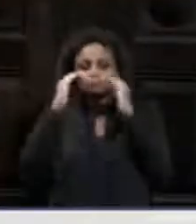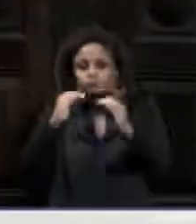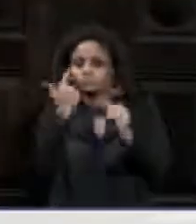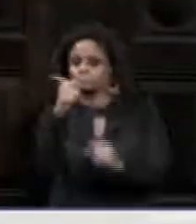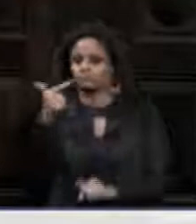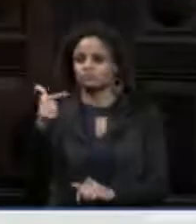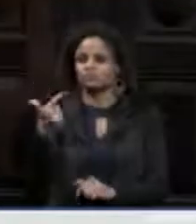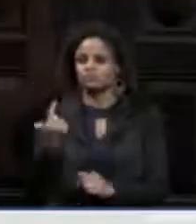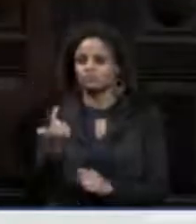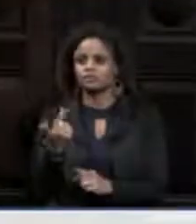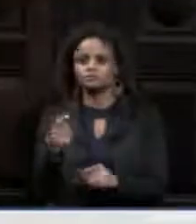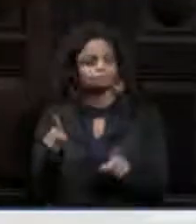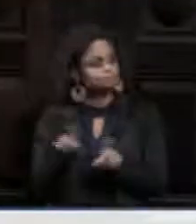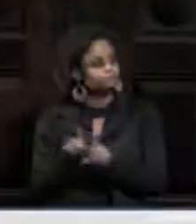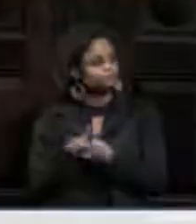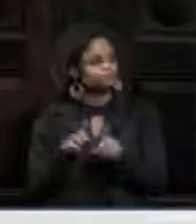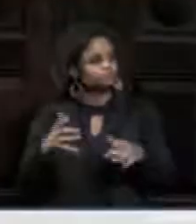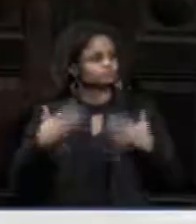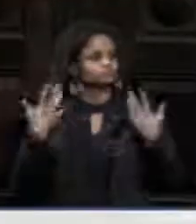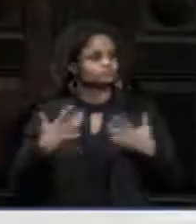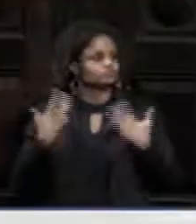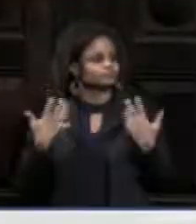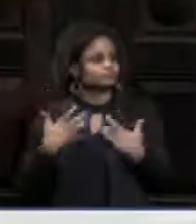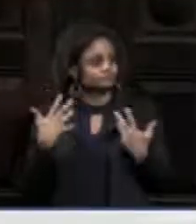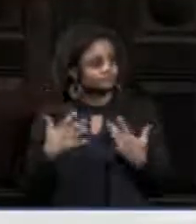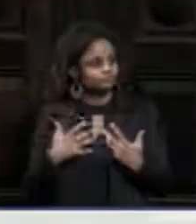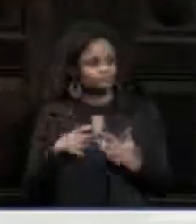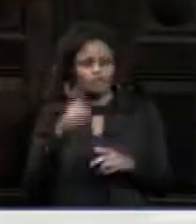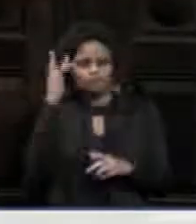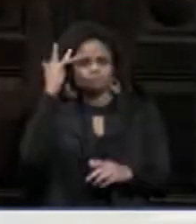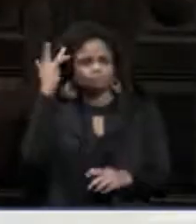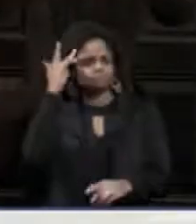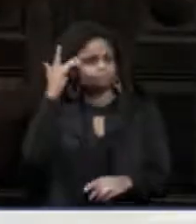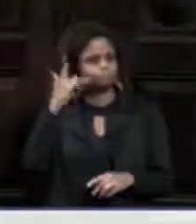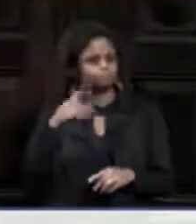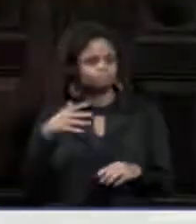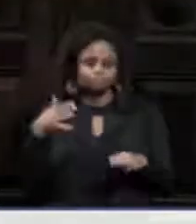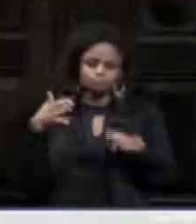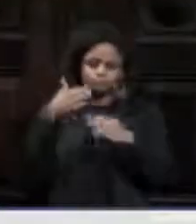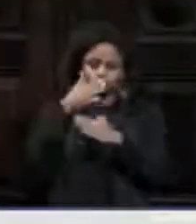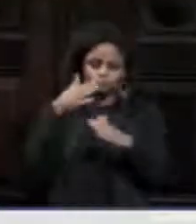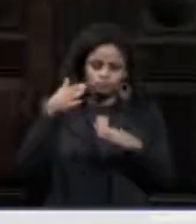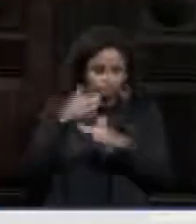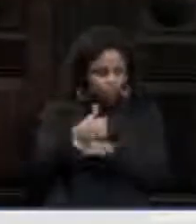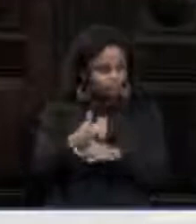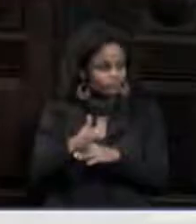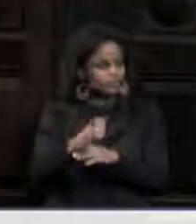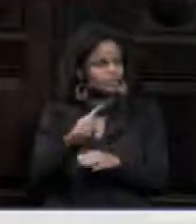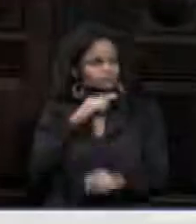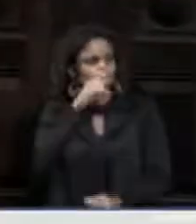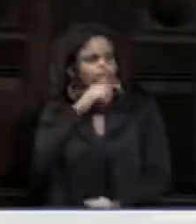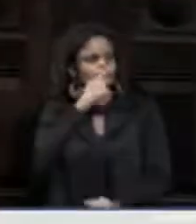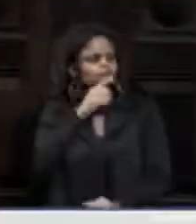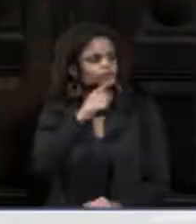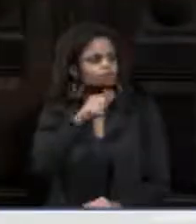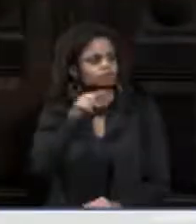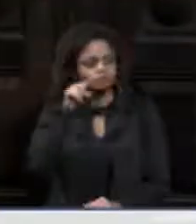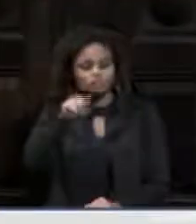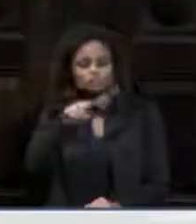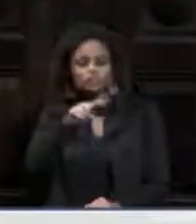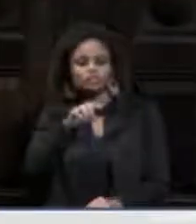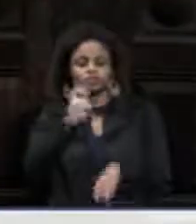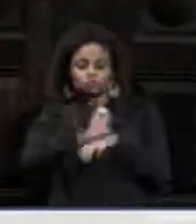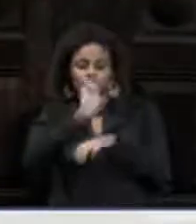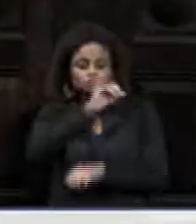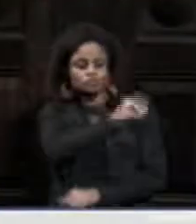entusiasmo, dedicação e brilhantismo nas intervenções. Não tenho dúvida que o Estado do Rio de